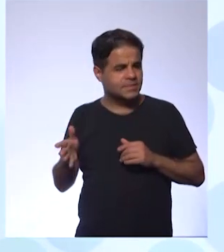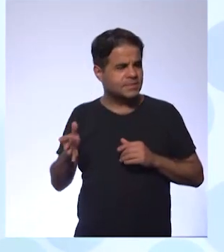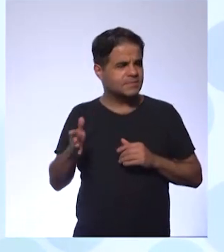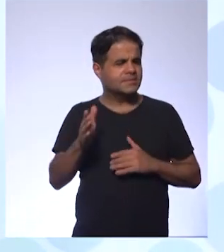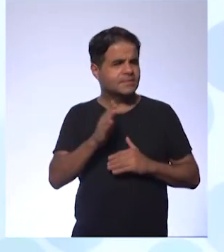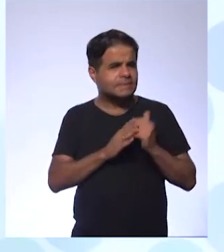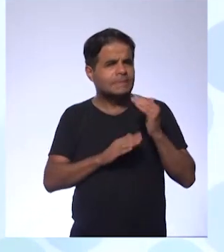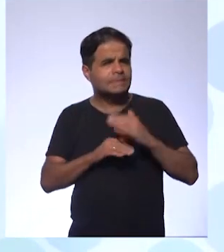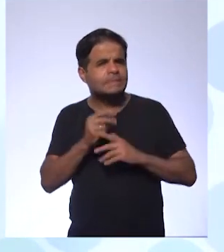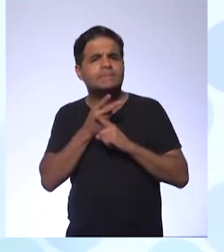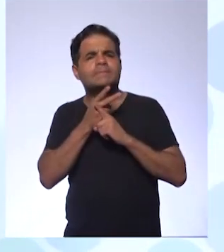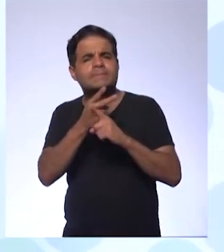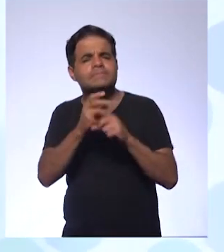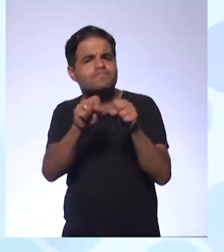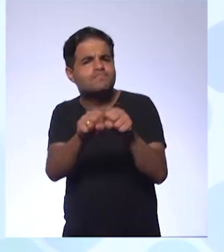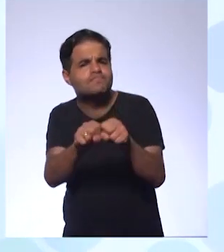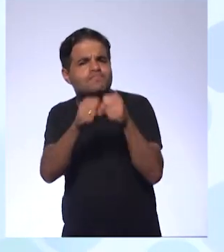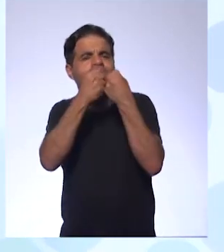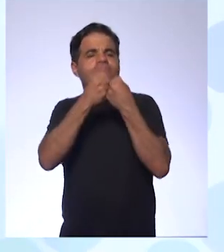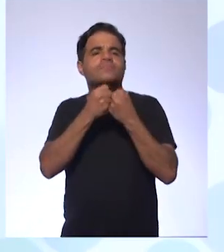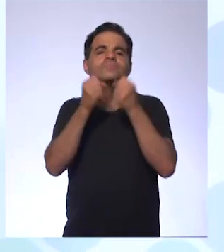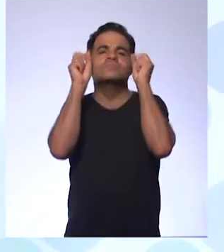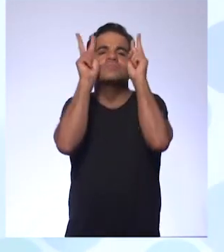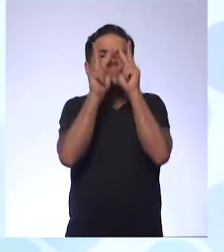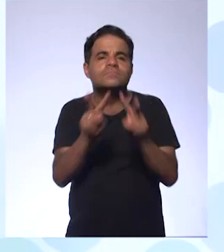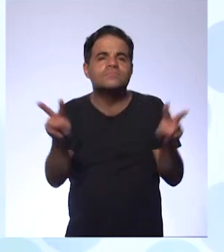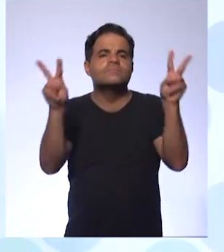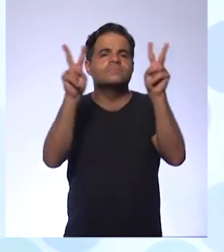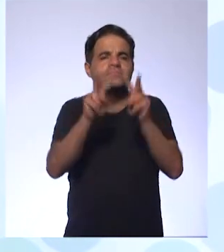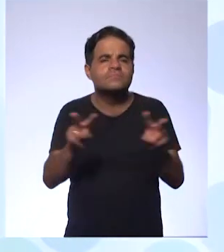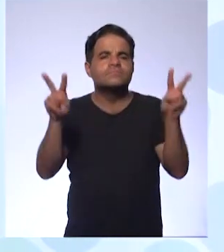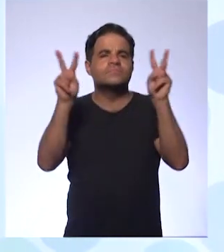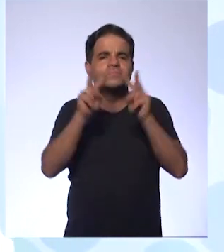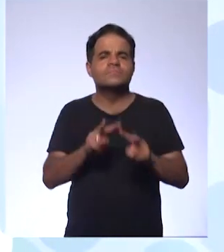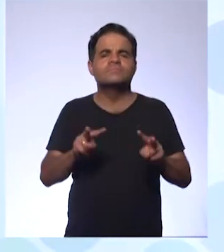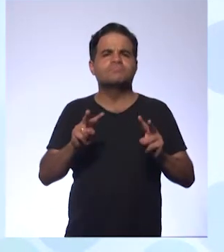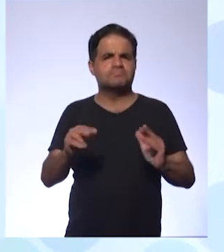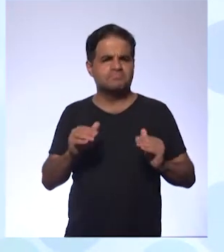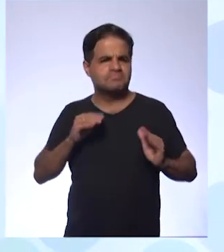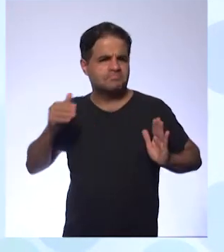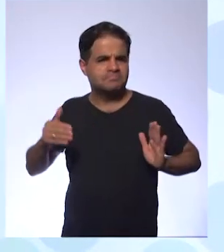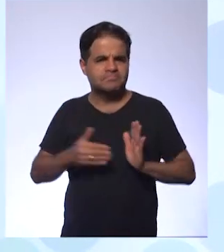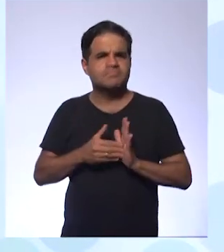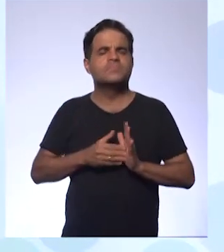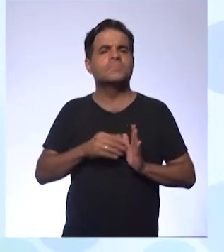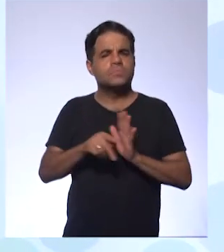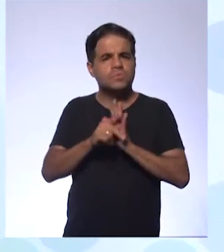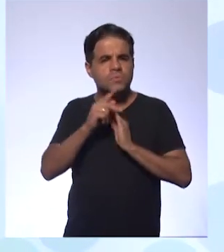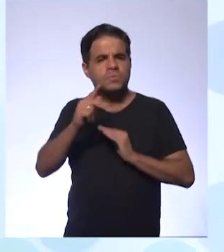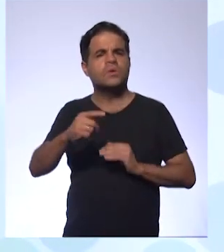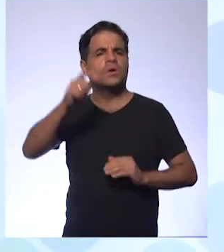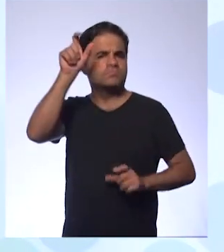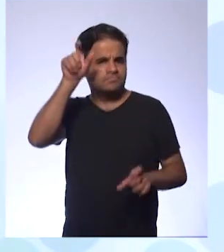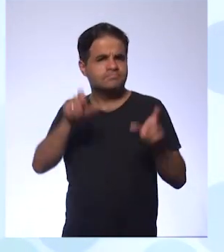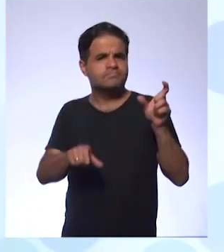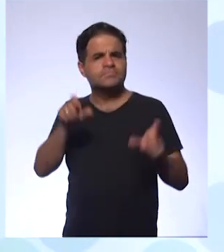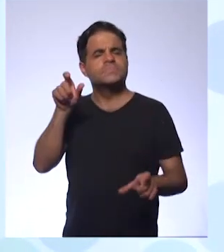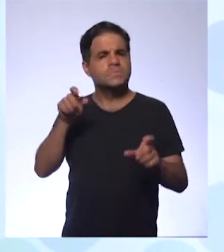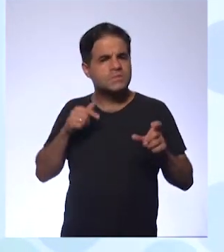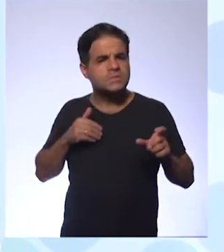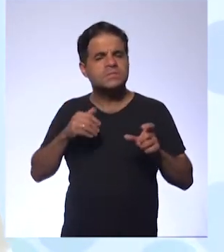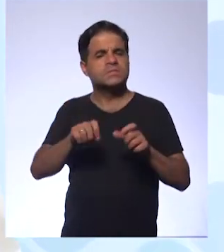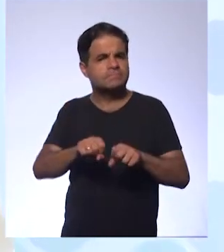essa busca de romper com a visão absolutista, e seriam os próprios indivíduos que fariam